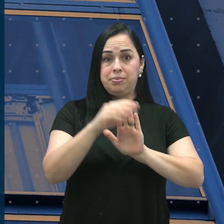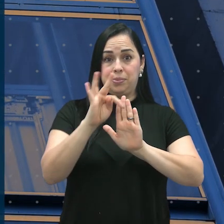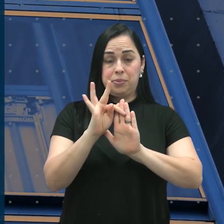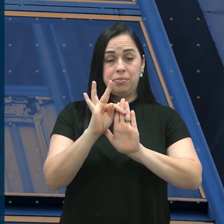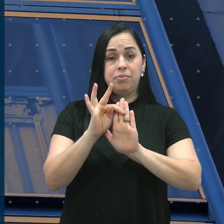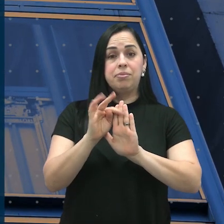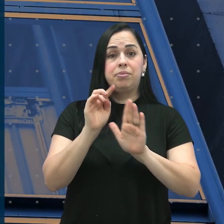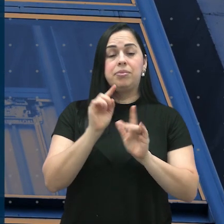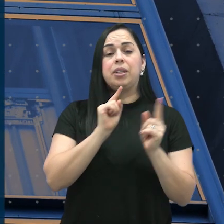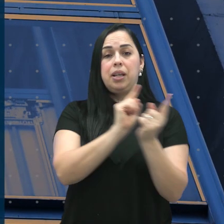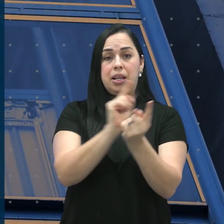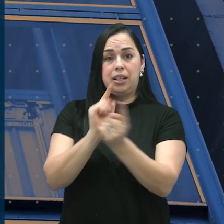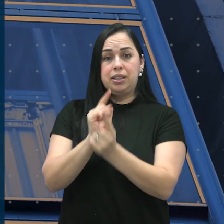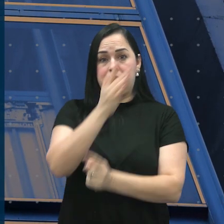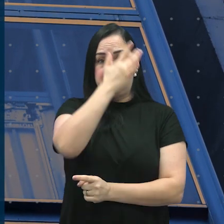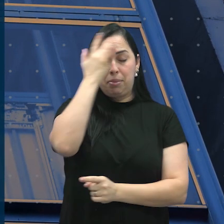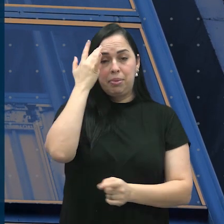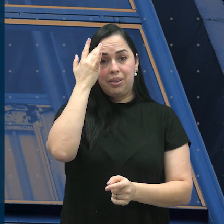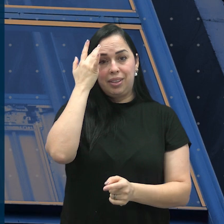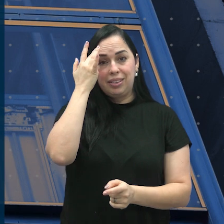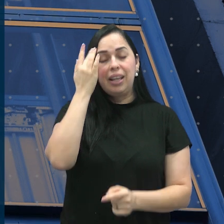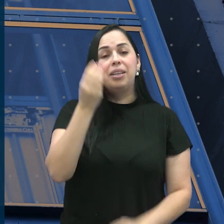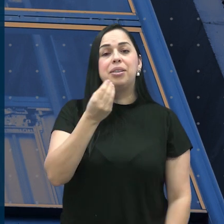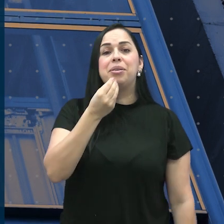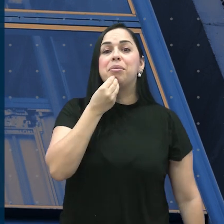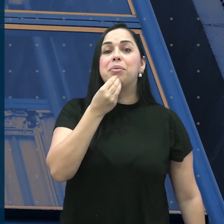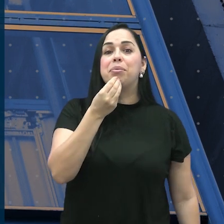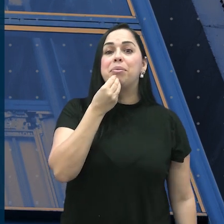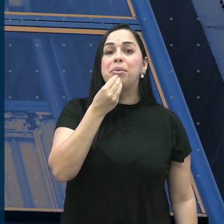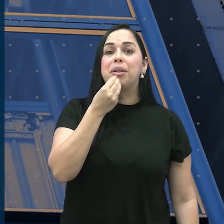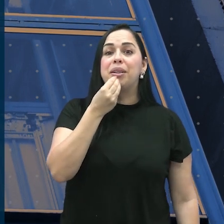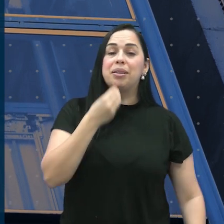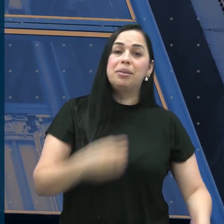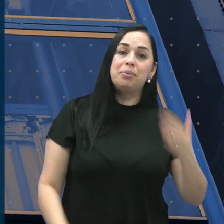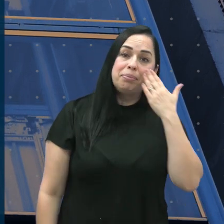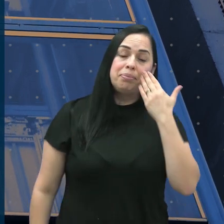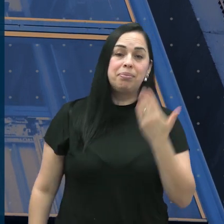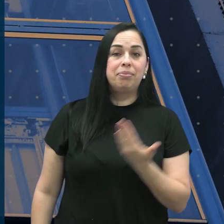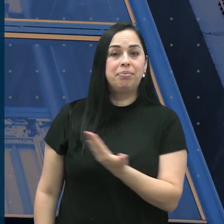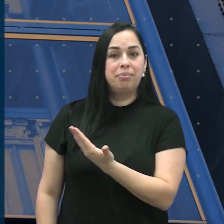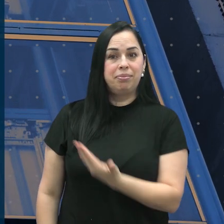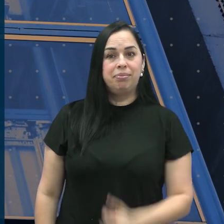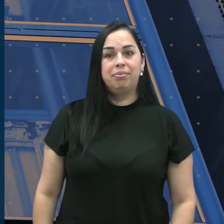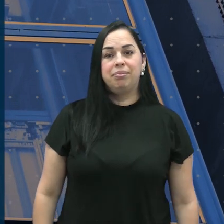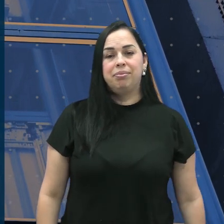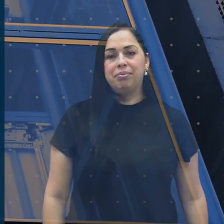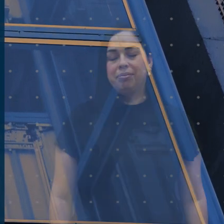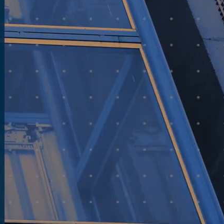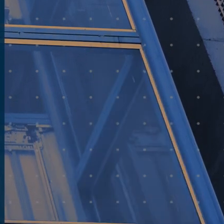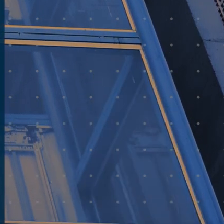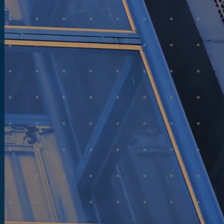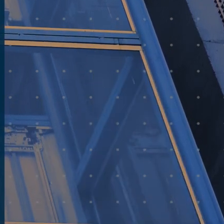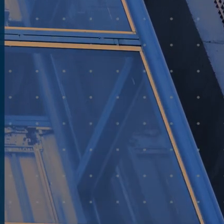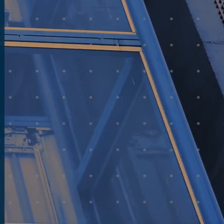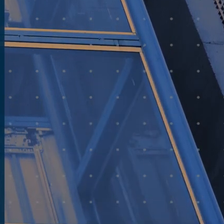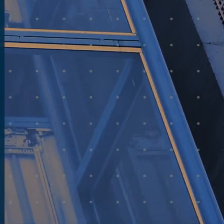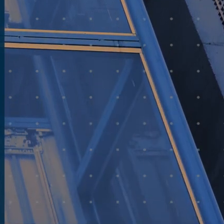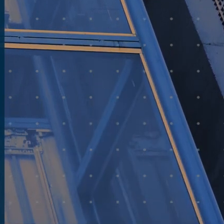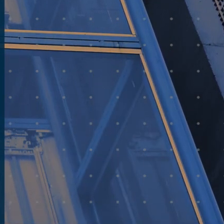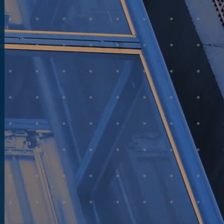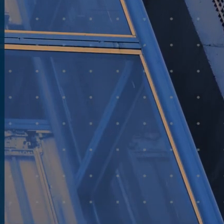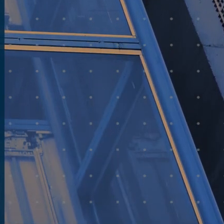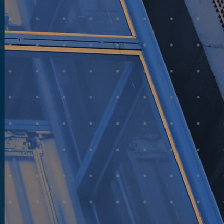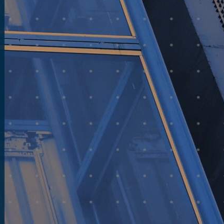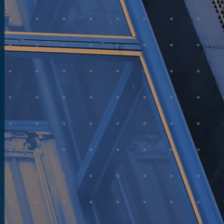O PAT, Posto de Atendimento ao Trabalhador de São José dos Campos, tem oportunidades de emprego para